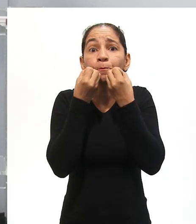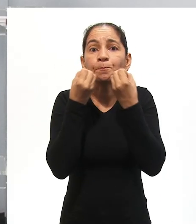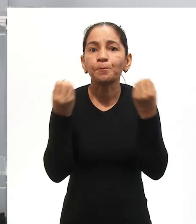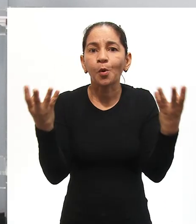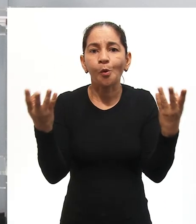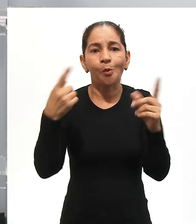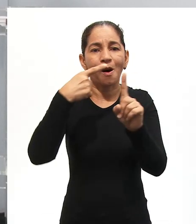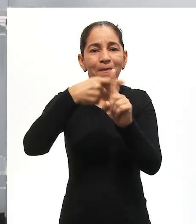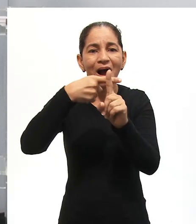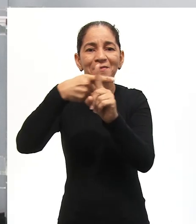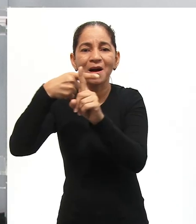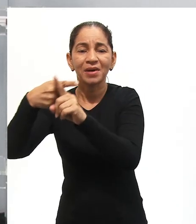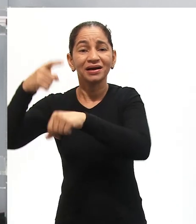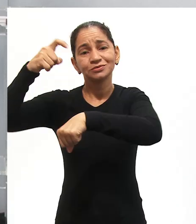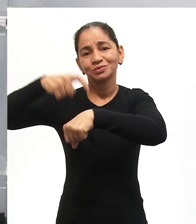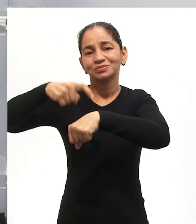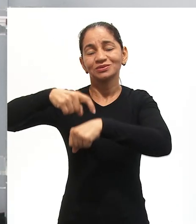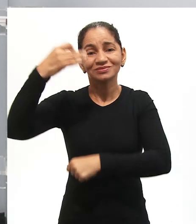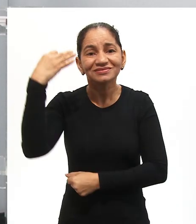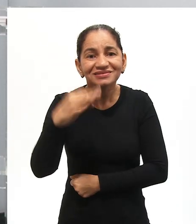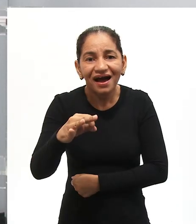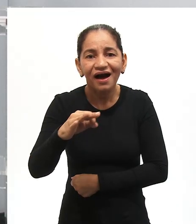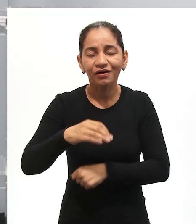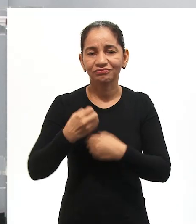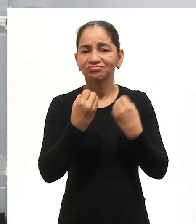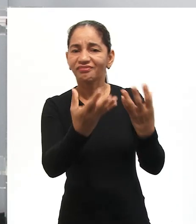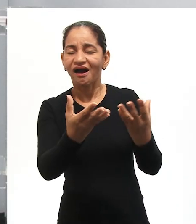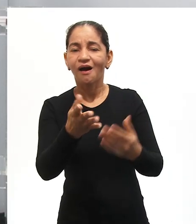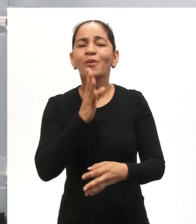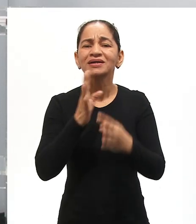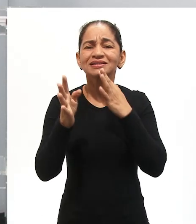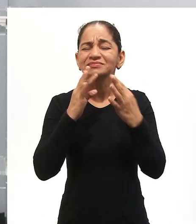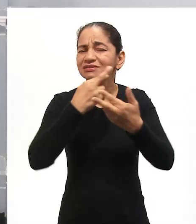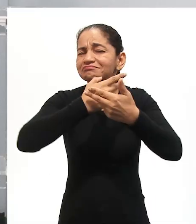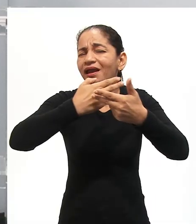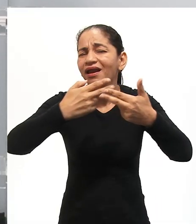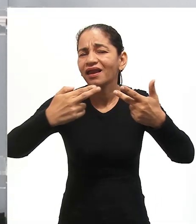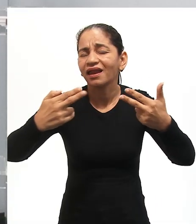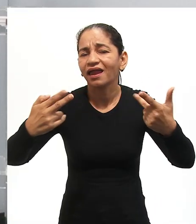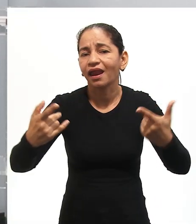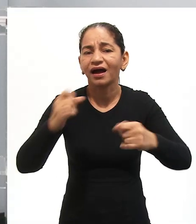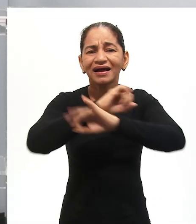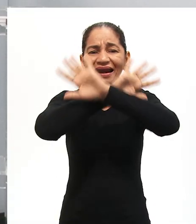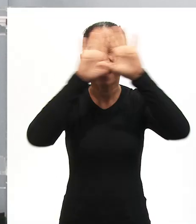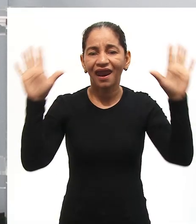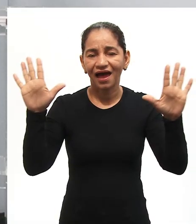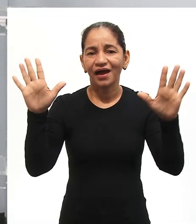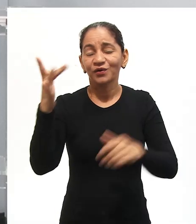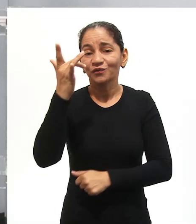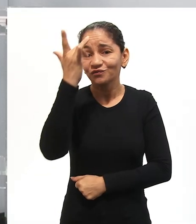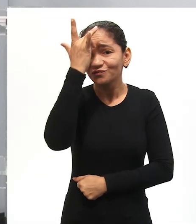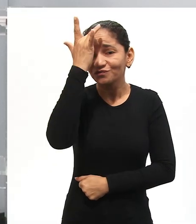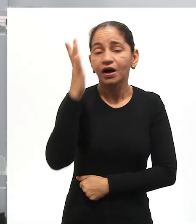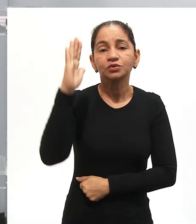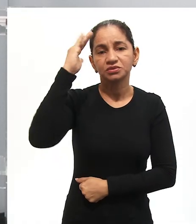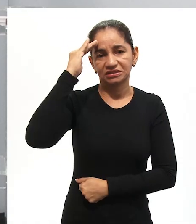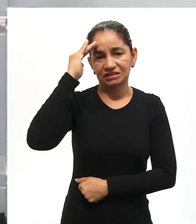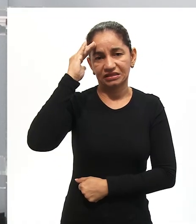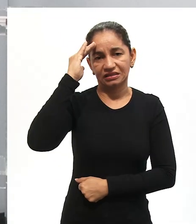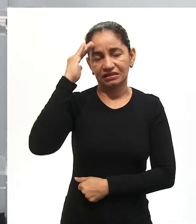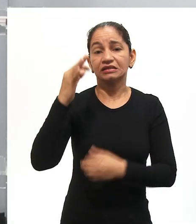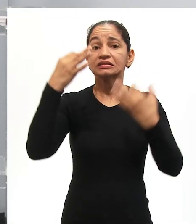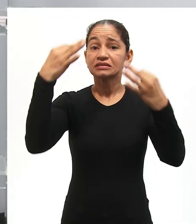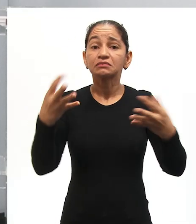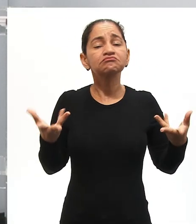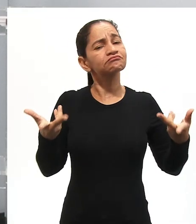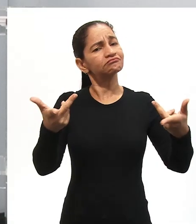coisas boas. Esse é o momento. Você entregar ao aluno à distância um material claro, de fácil compreensão,